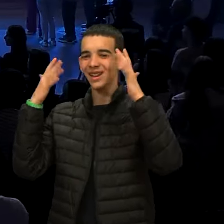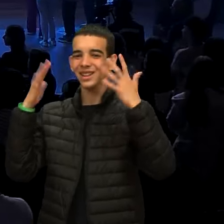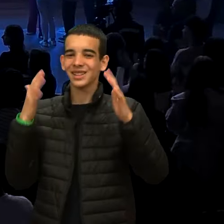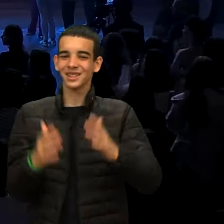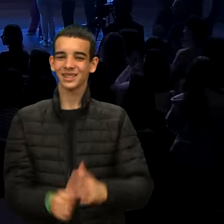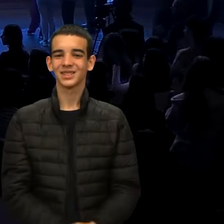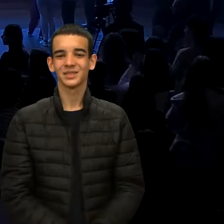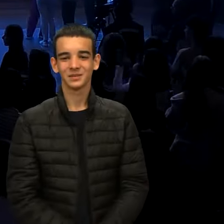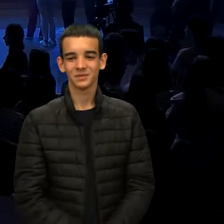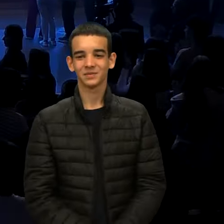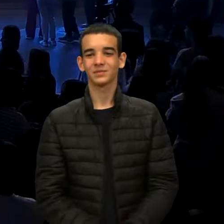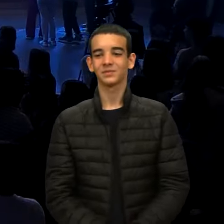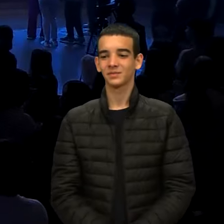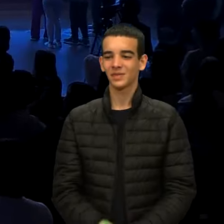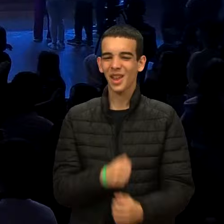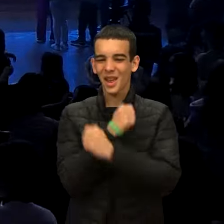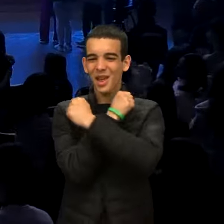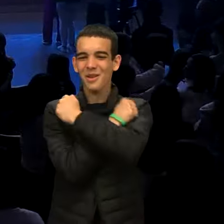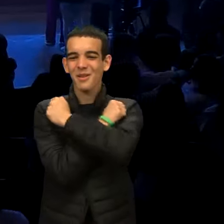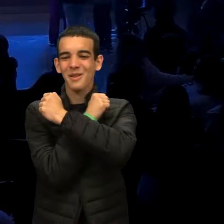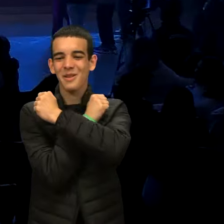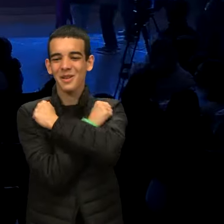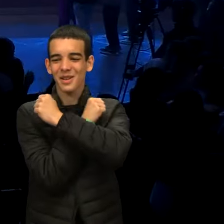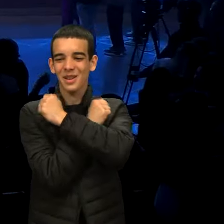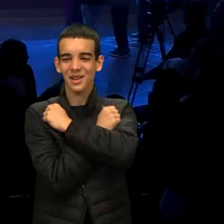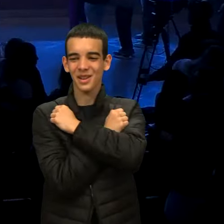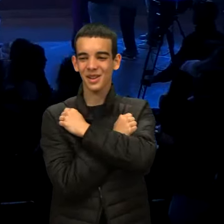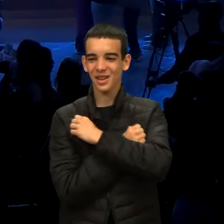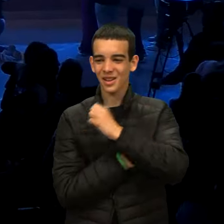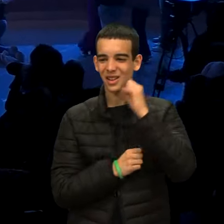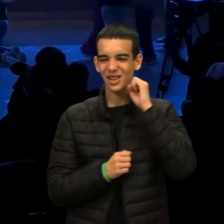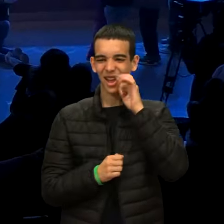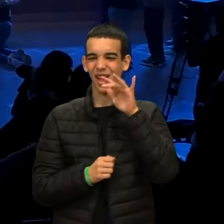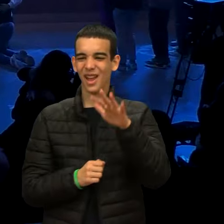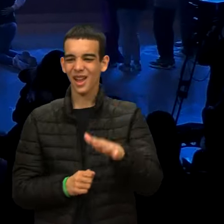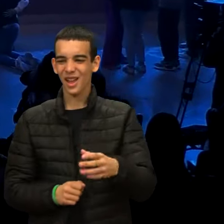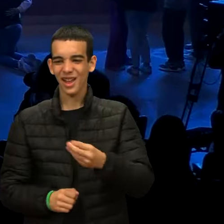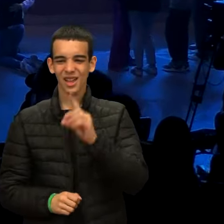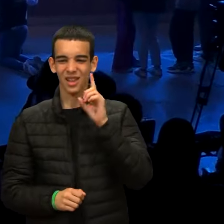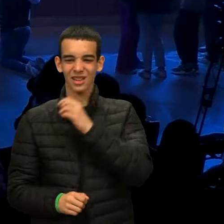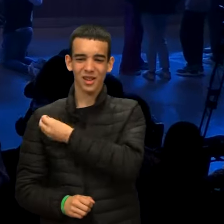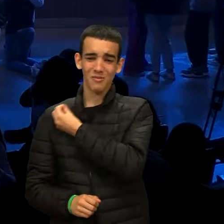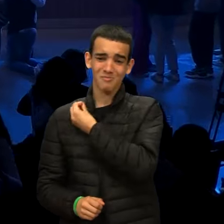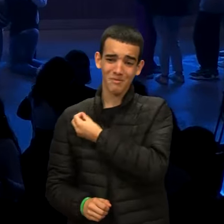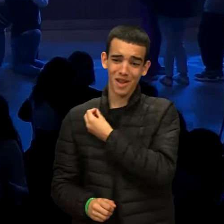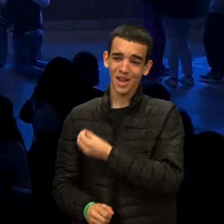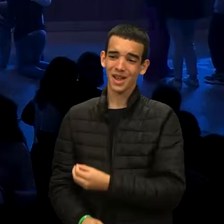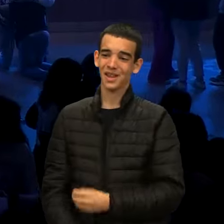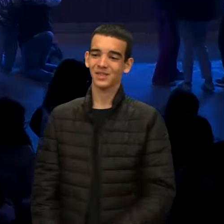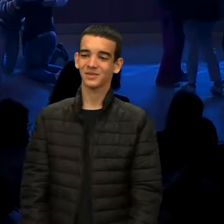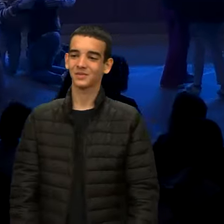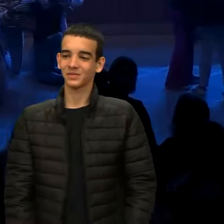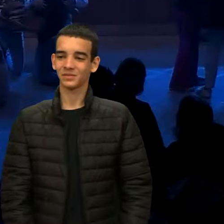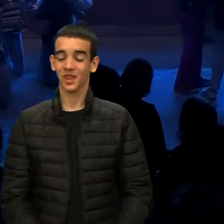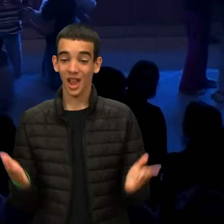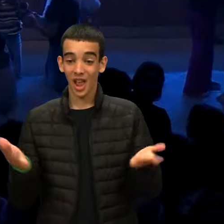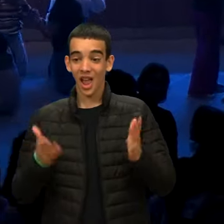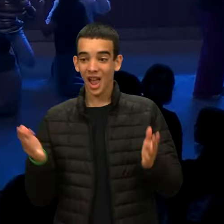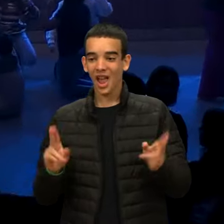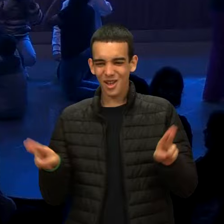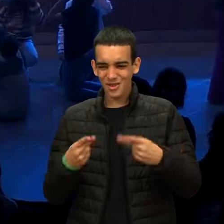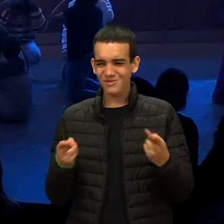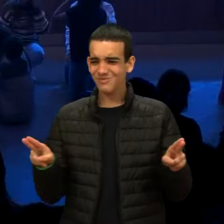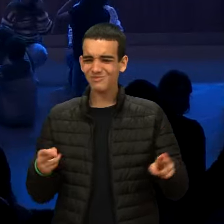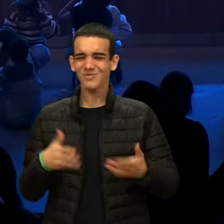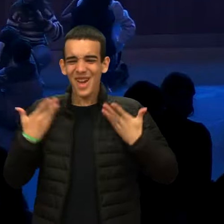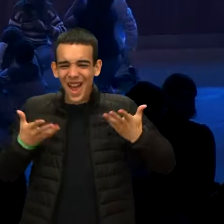Dá um abraço quem está do seu lado. Fala que Deus abençoe a sua vida. Seja íntegro. Agora nós vamos puxar uma música agitada, tá bom?